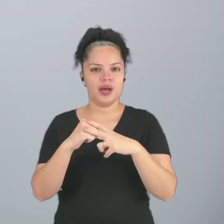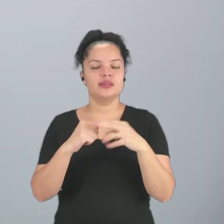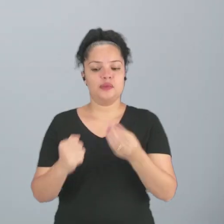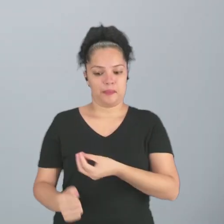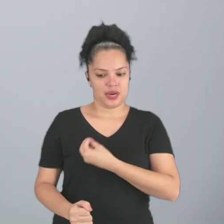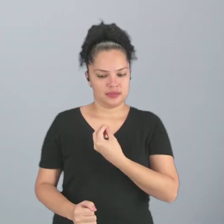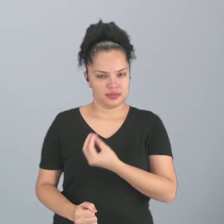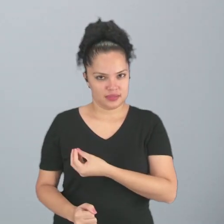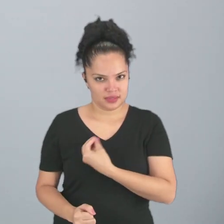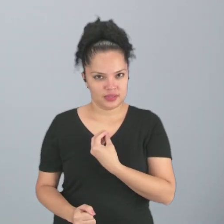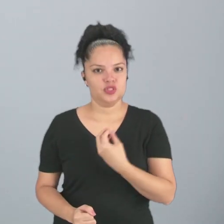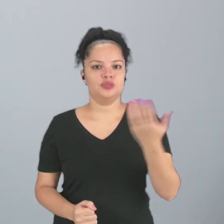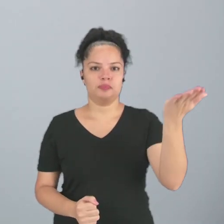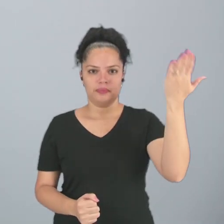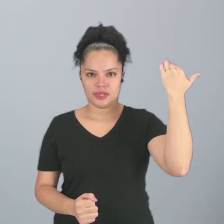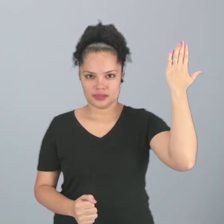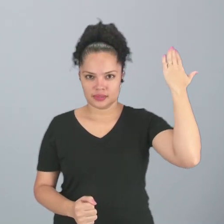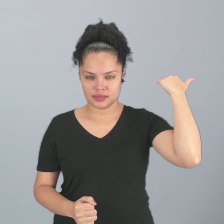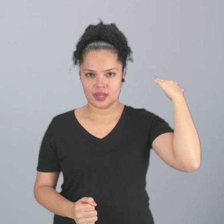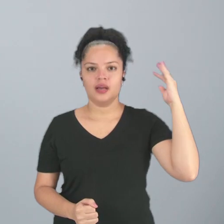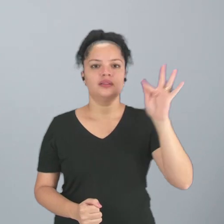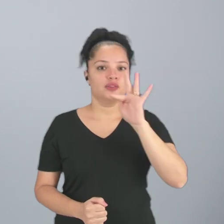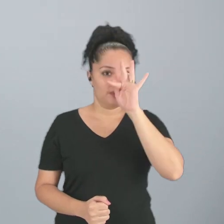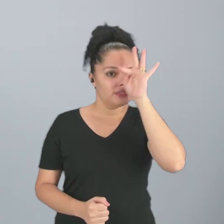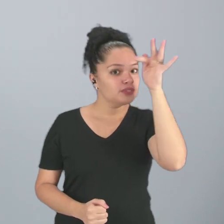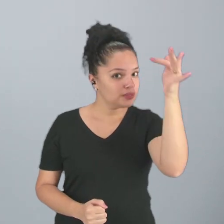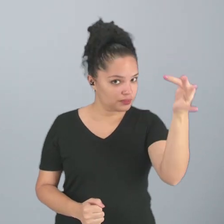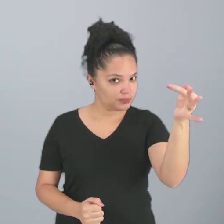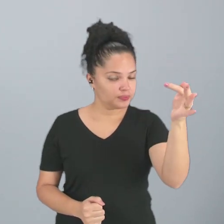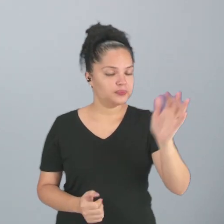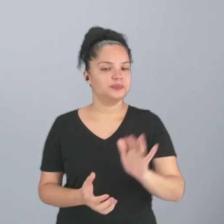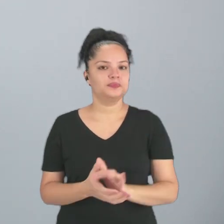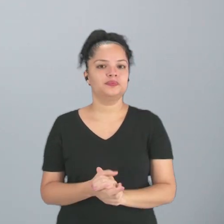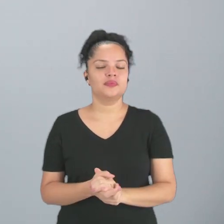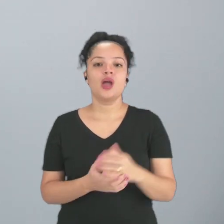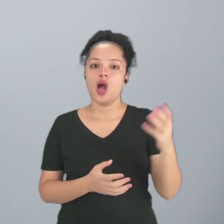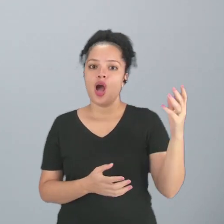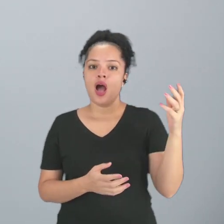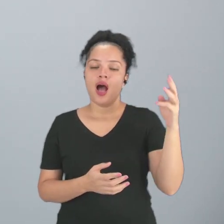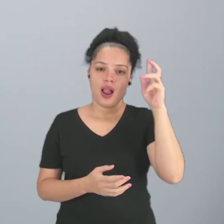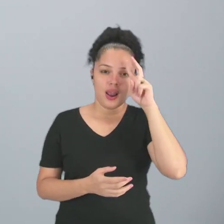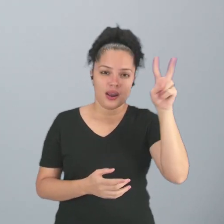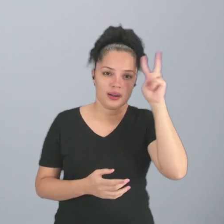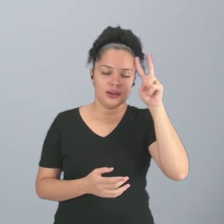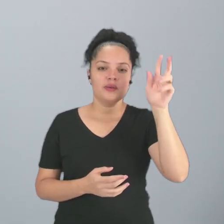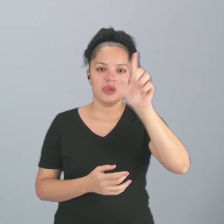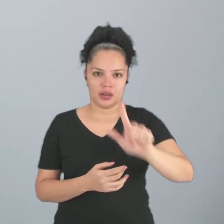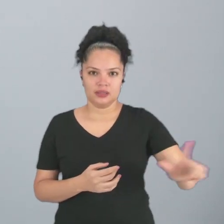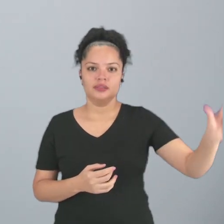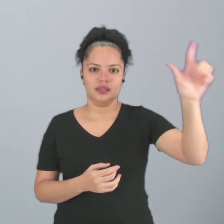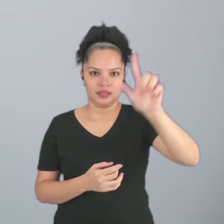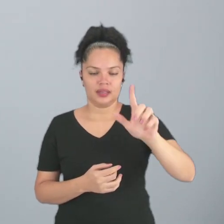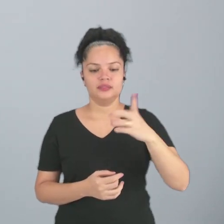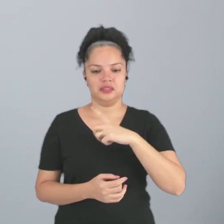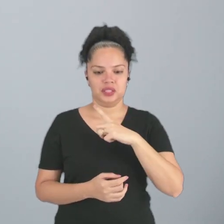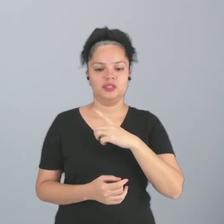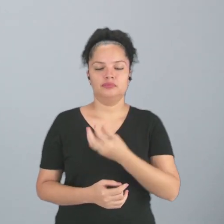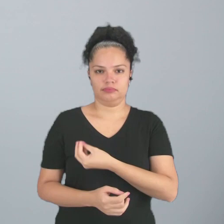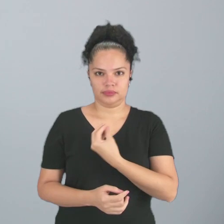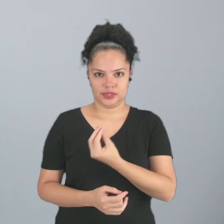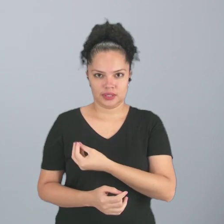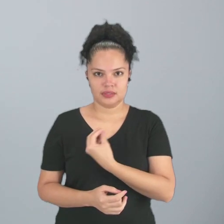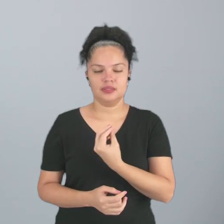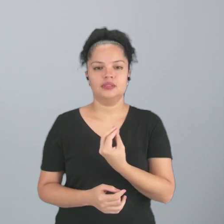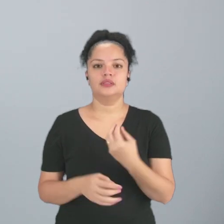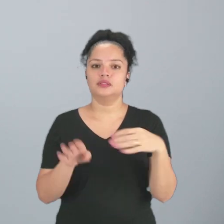presente, pretérito e futuro. Nas memórias literárias, eu tenho o presente e